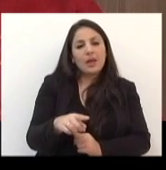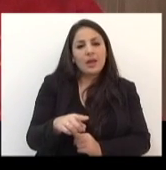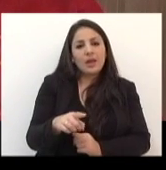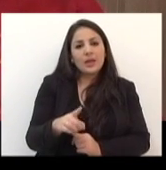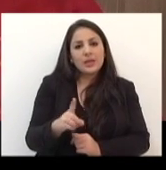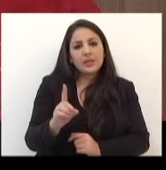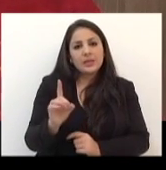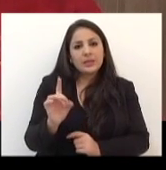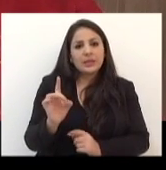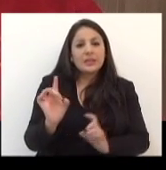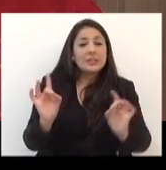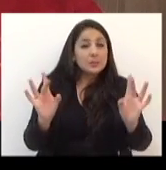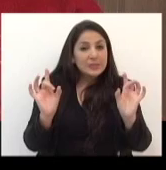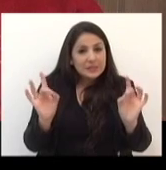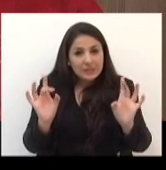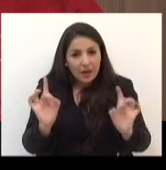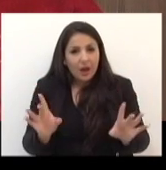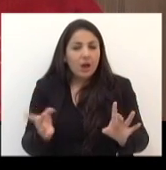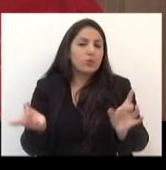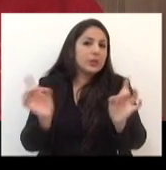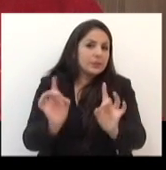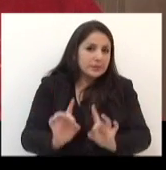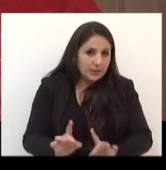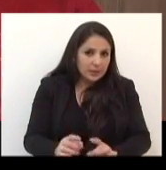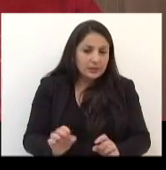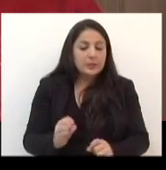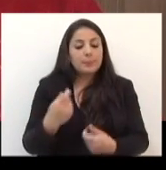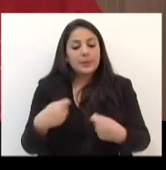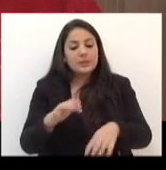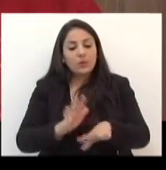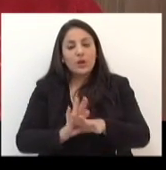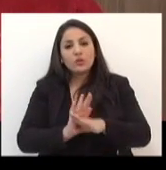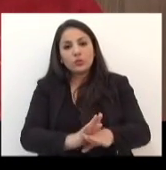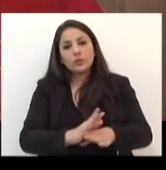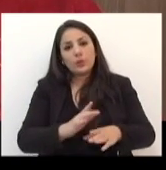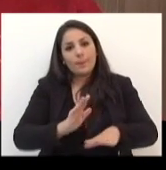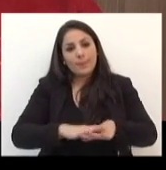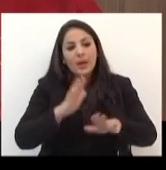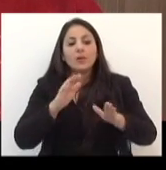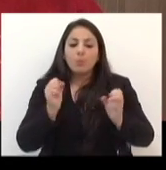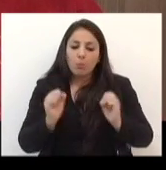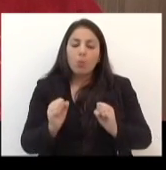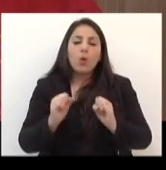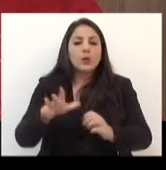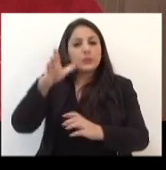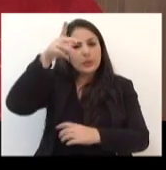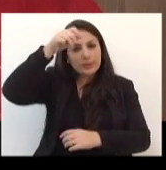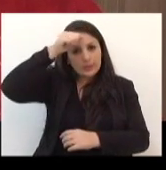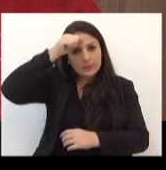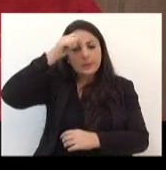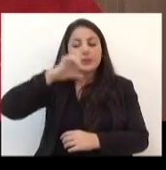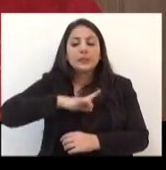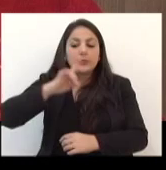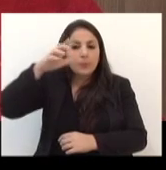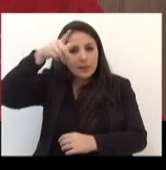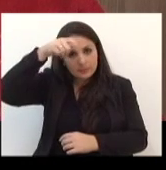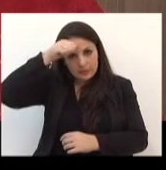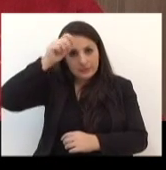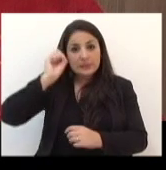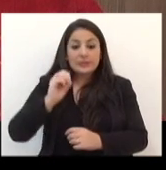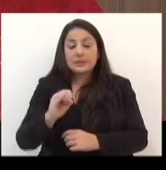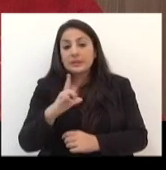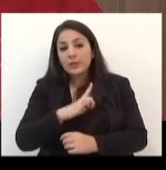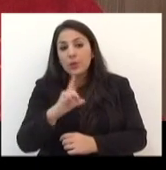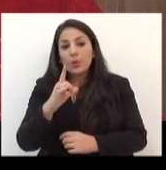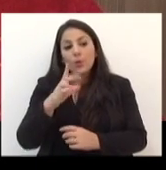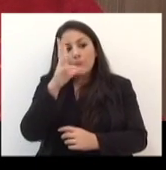um auxílio maior, porque daí precisa ter alguém para cuidar, para auxiliar, é possível, analisando, tendo uma análise,